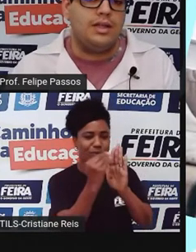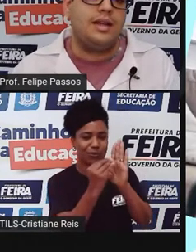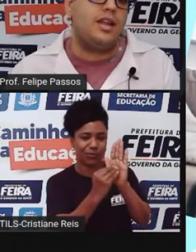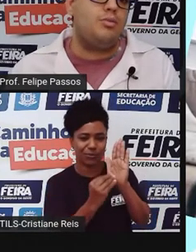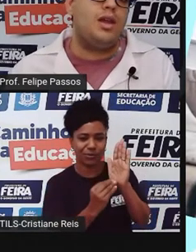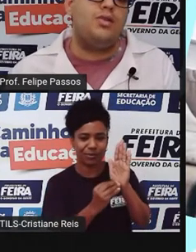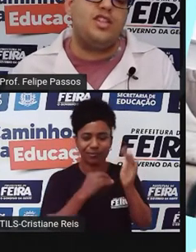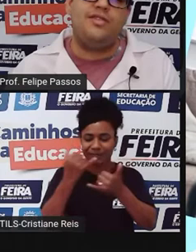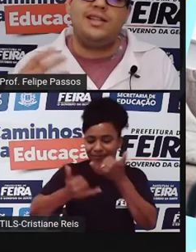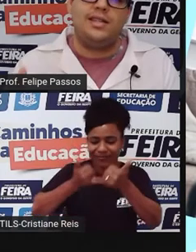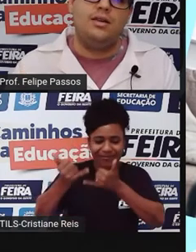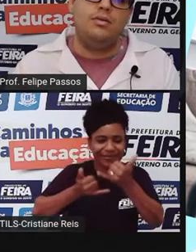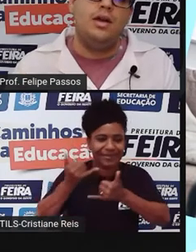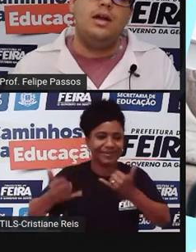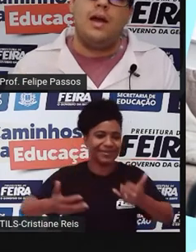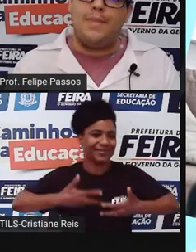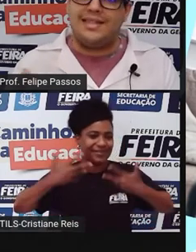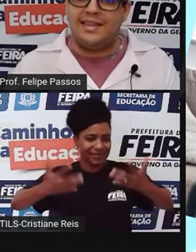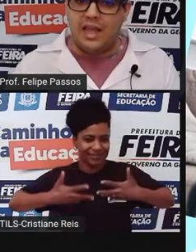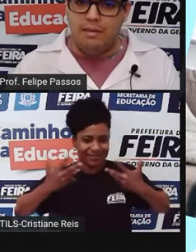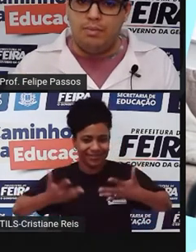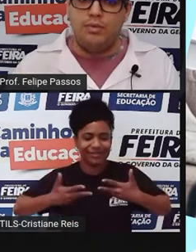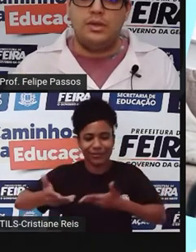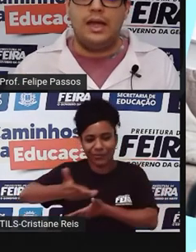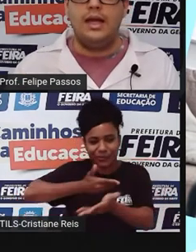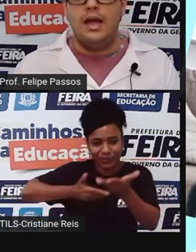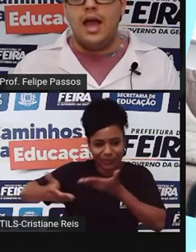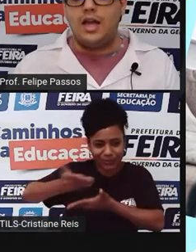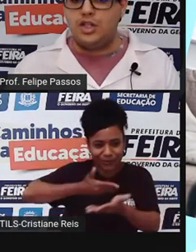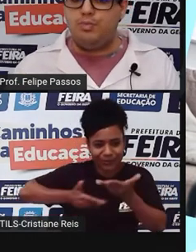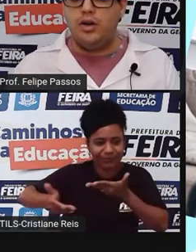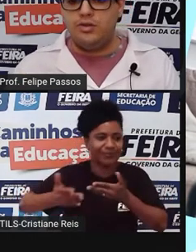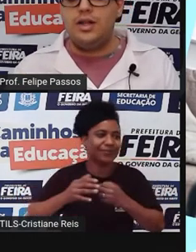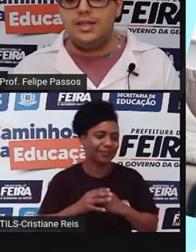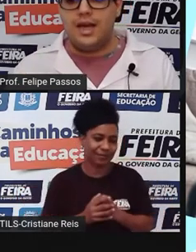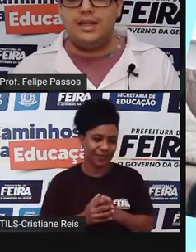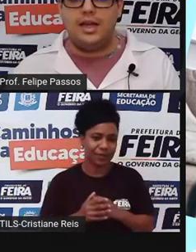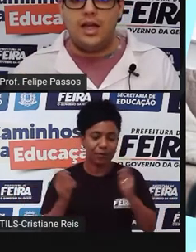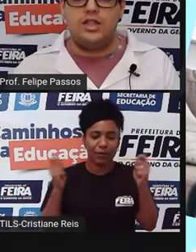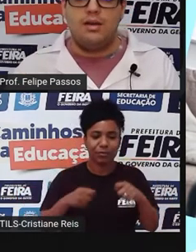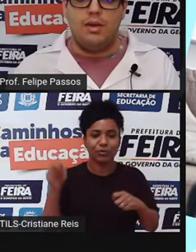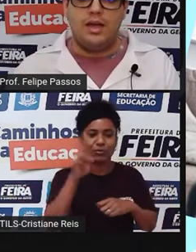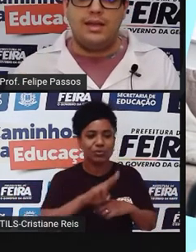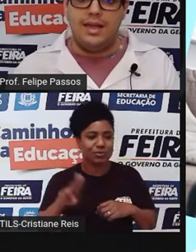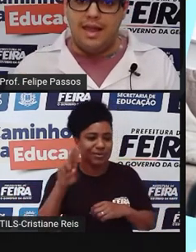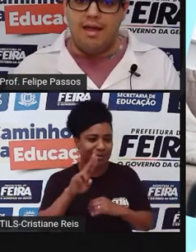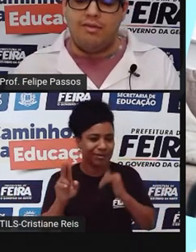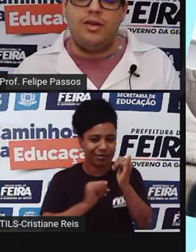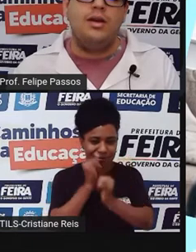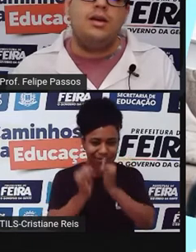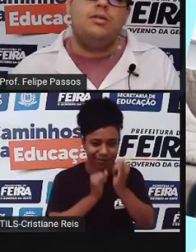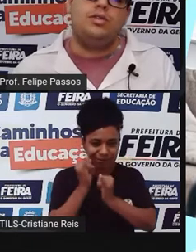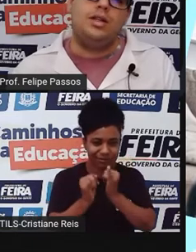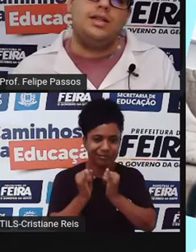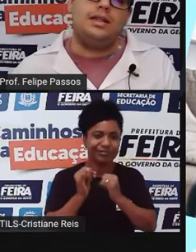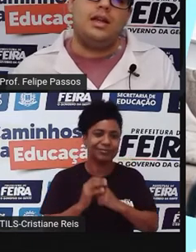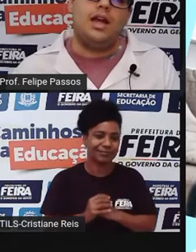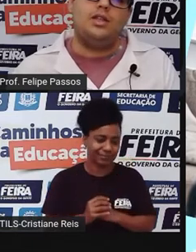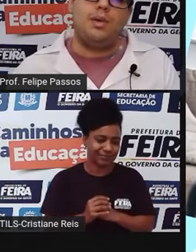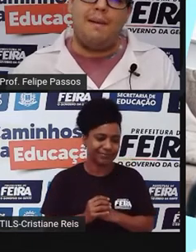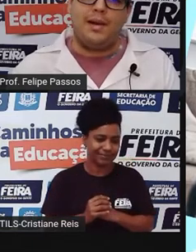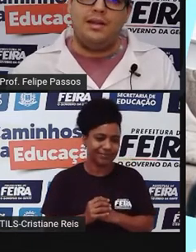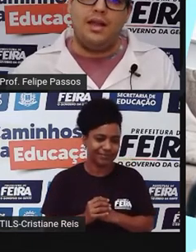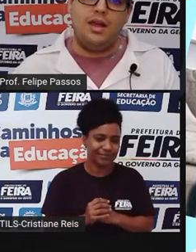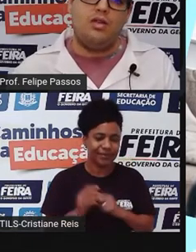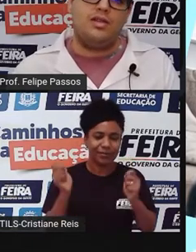entretenimento. Entretenimento é diversão, é passatempo, né? A gente pode utilizar a internet também e deve utilizar a